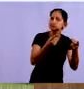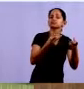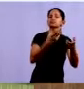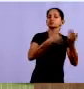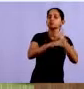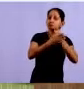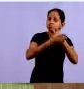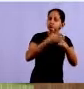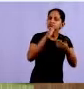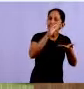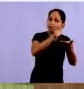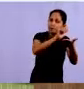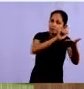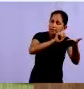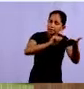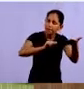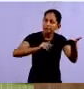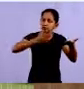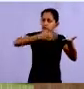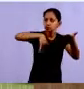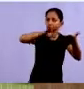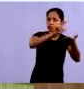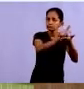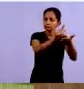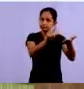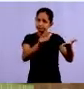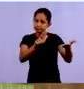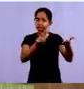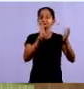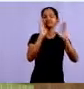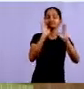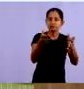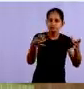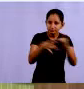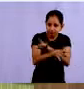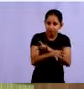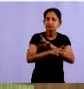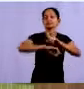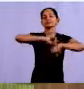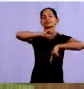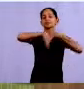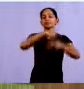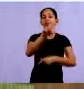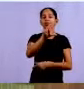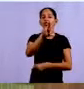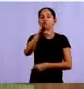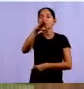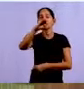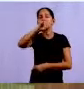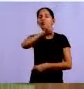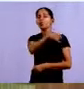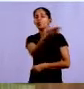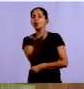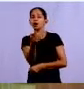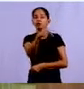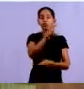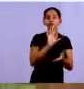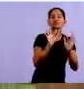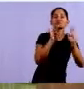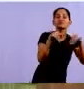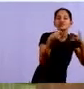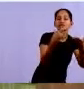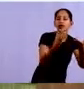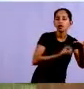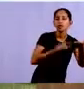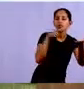viram na disciplina de contabilidade geral, teve tanta despesa e tem um lucro. O lucro real tributa aquele lucro lá embaixo. Então, vai pagar